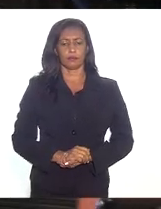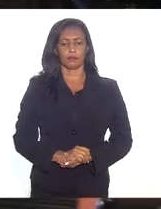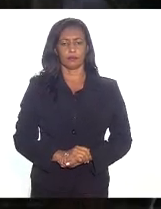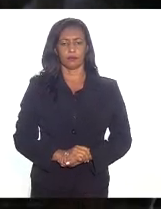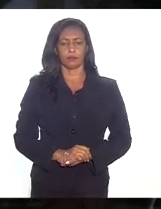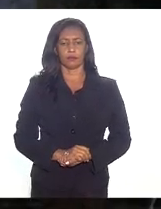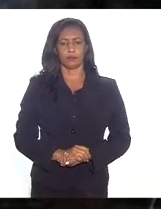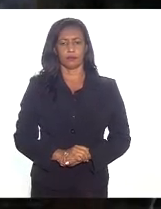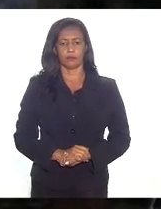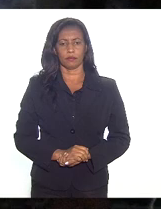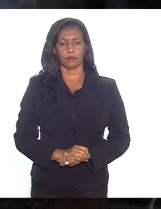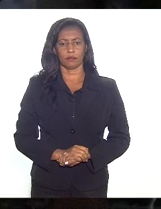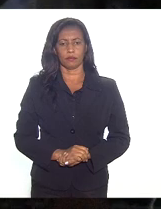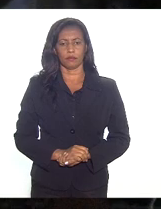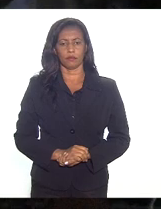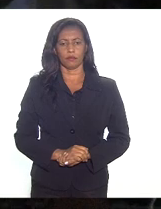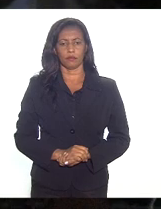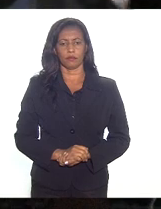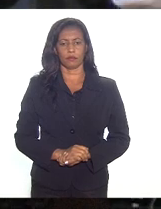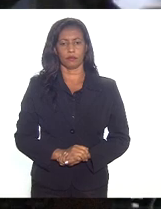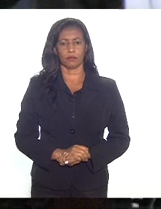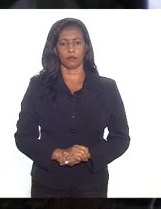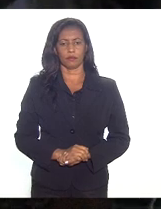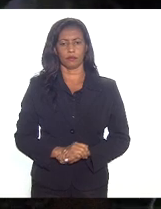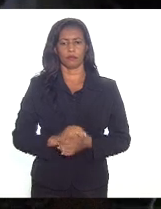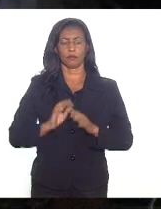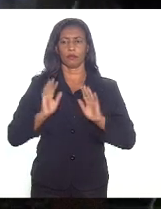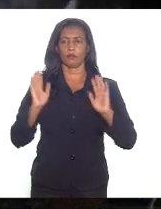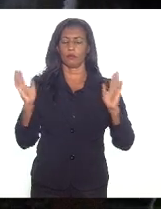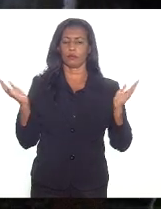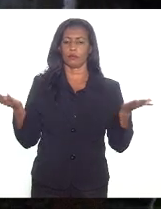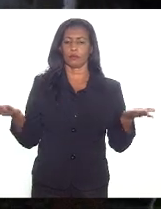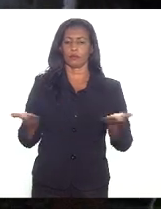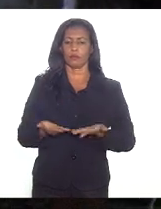Com os pareceres emitidos, eu quero